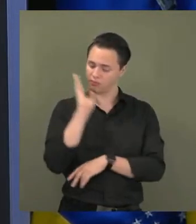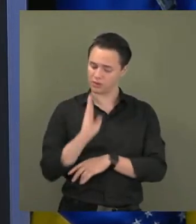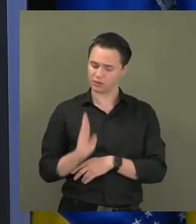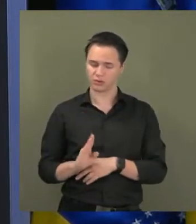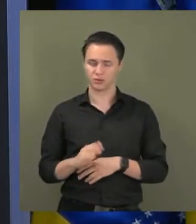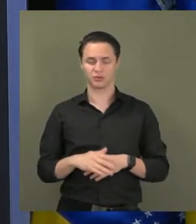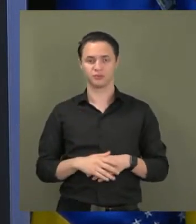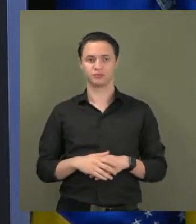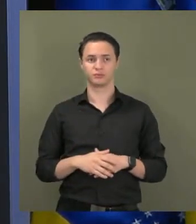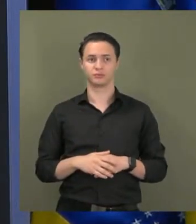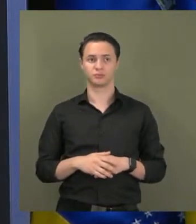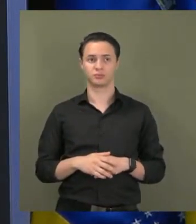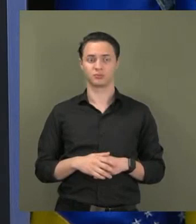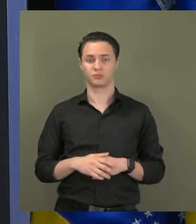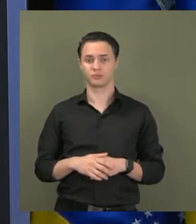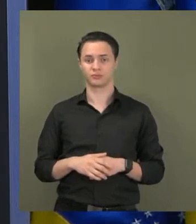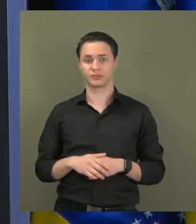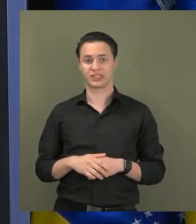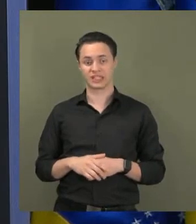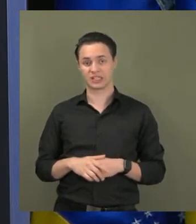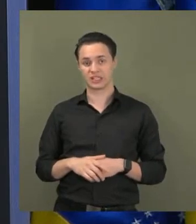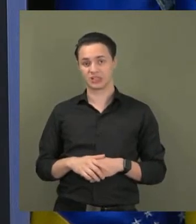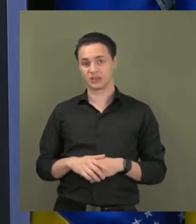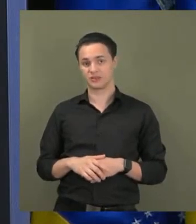O próprio TSE